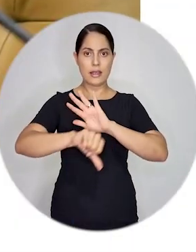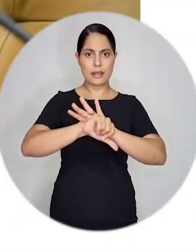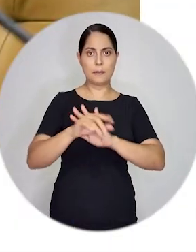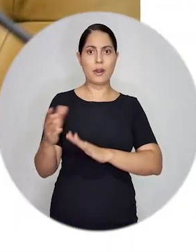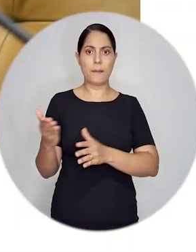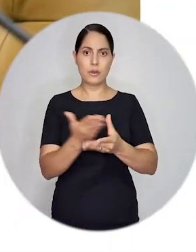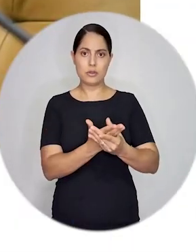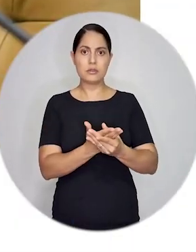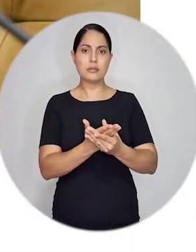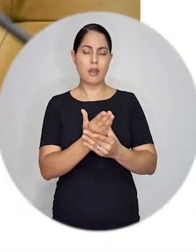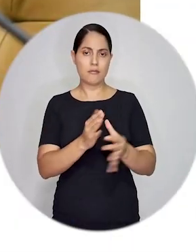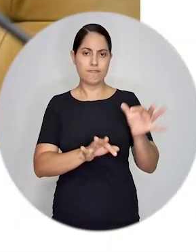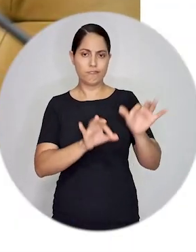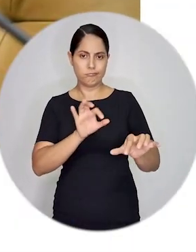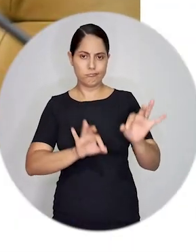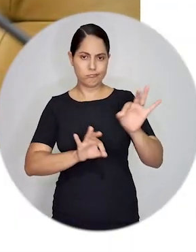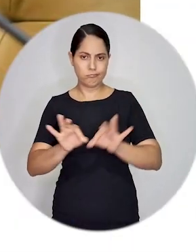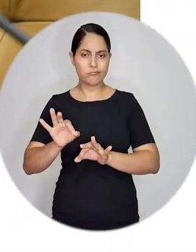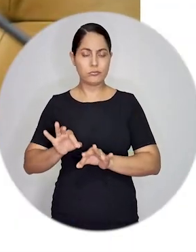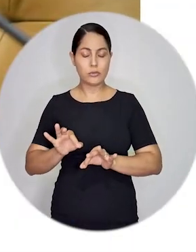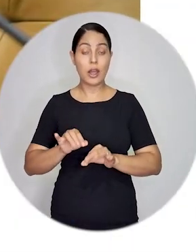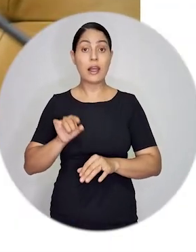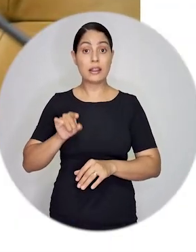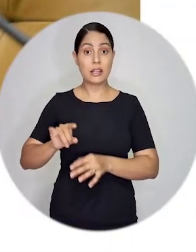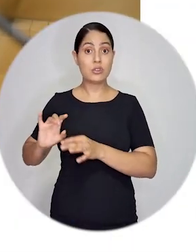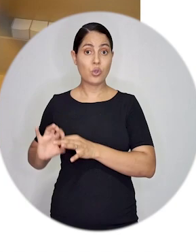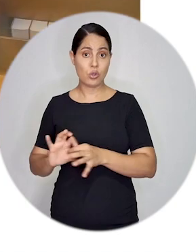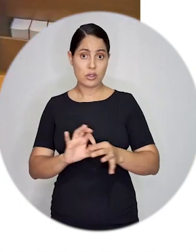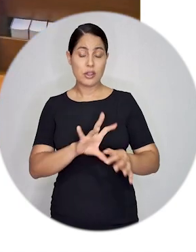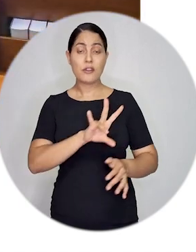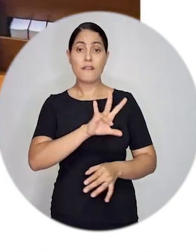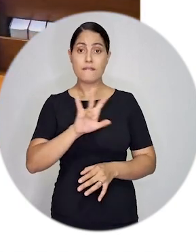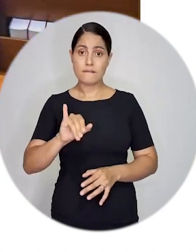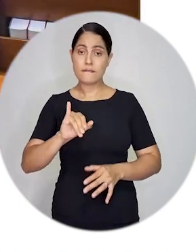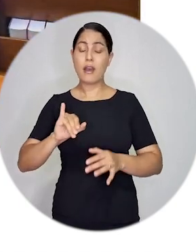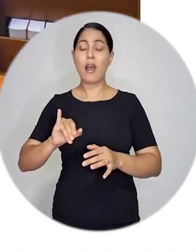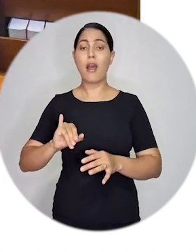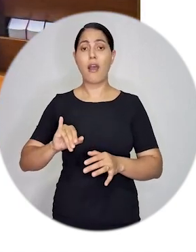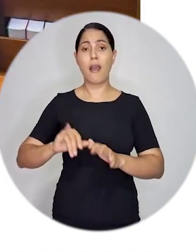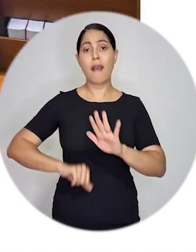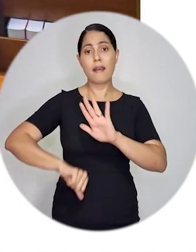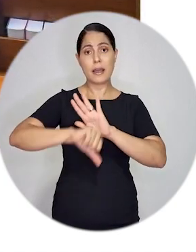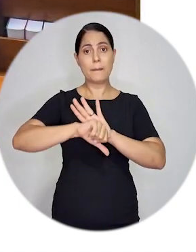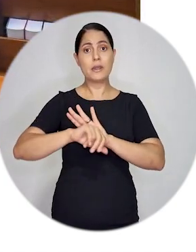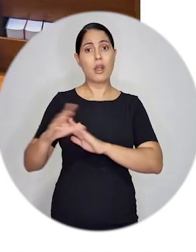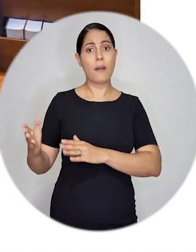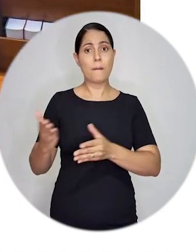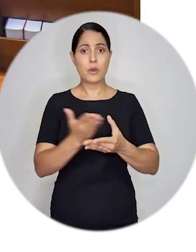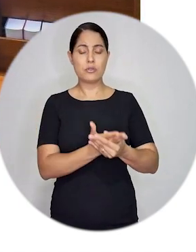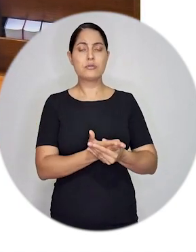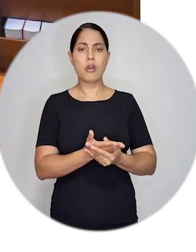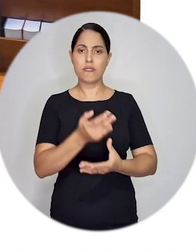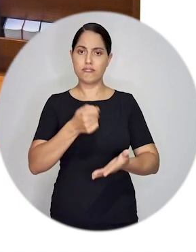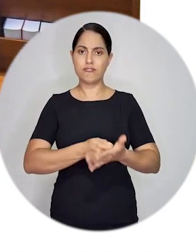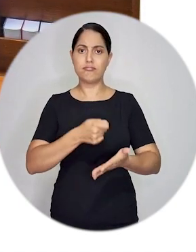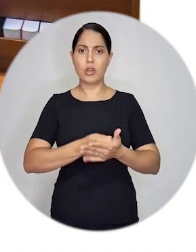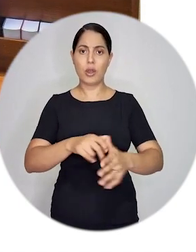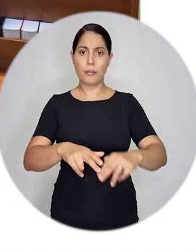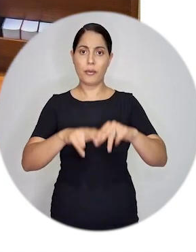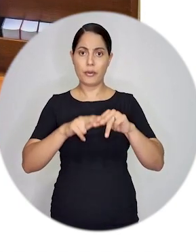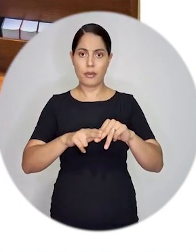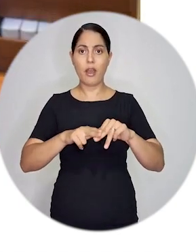um efeito muito importante para a rigidez do processo criminal, tendo em vista que